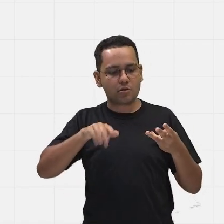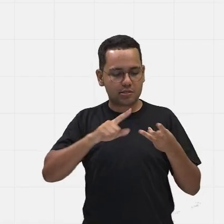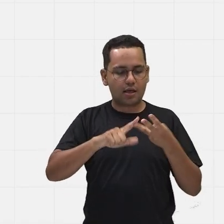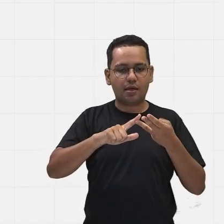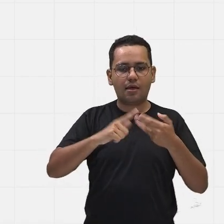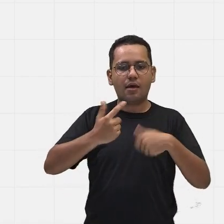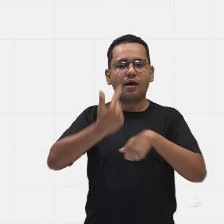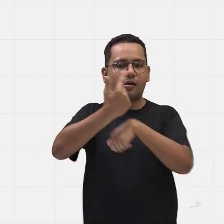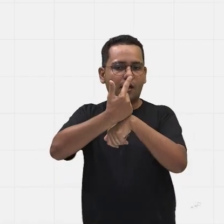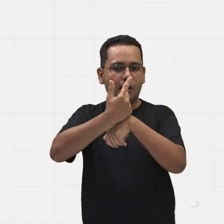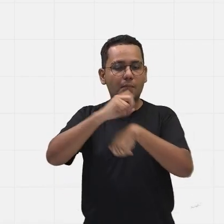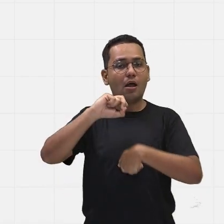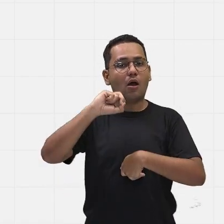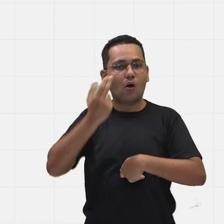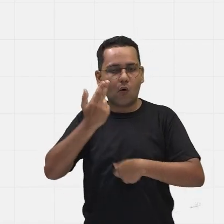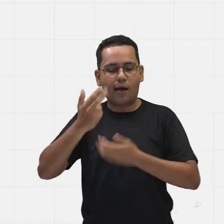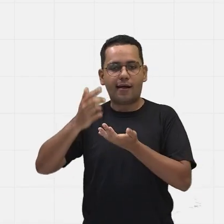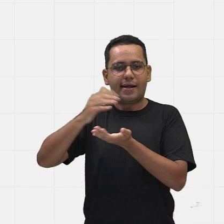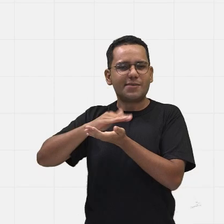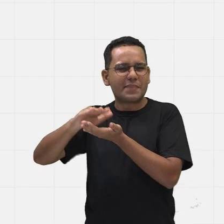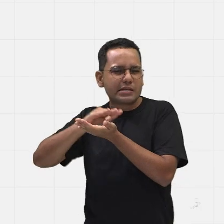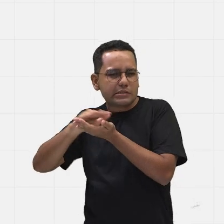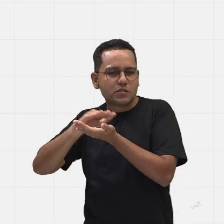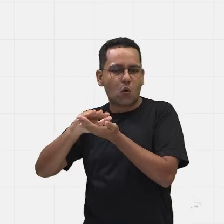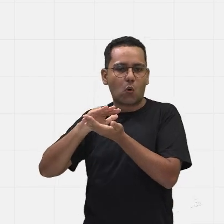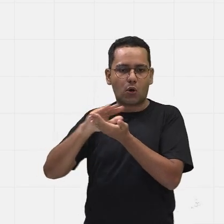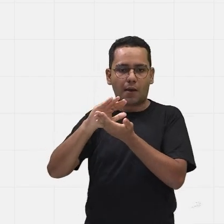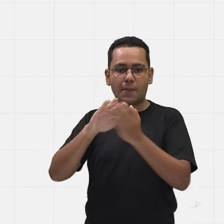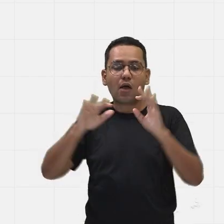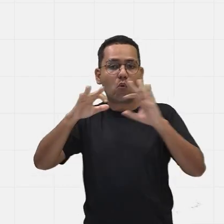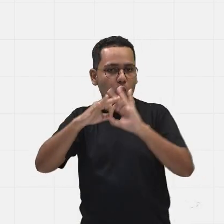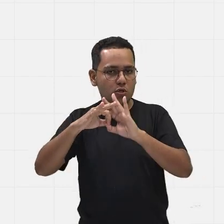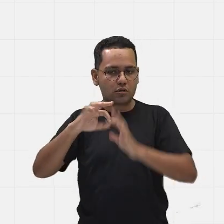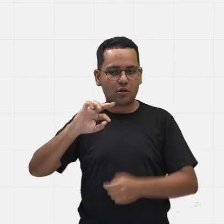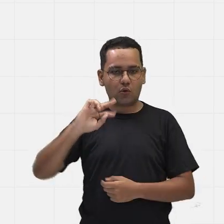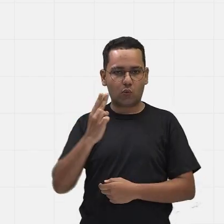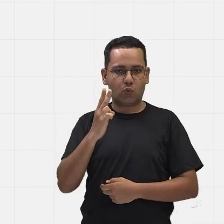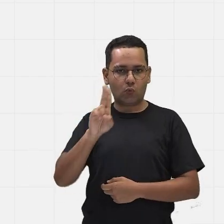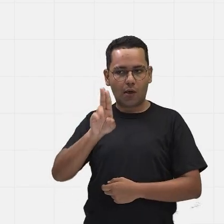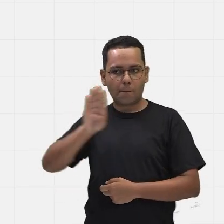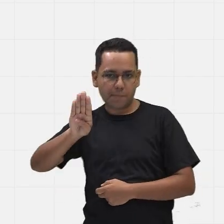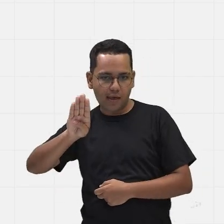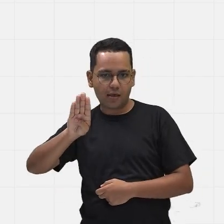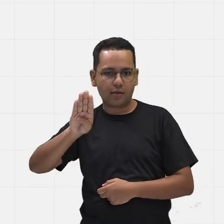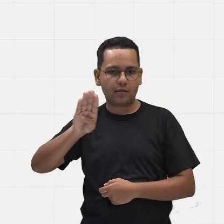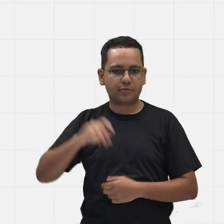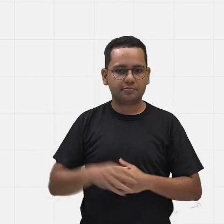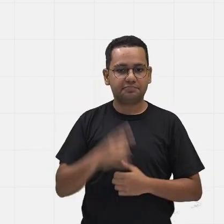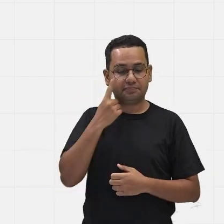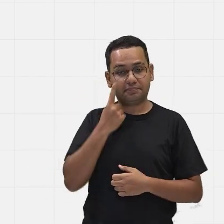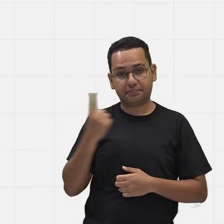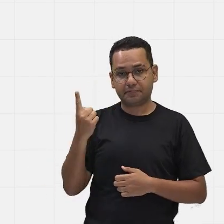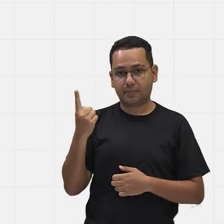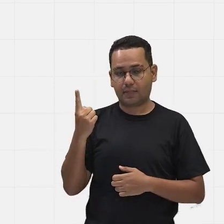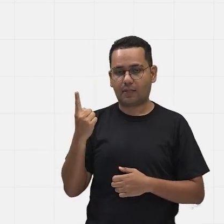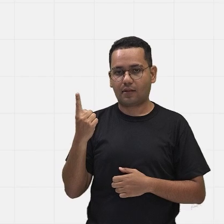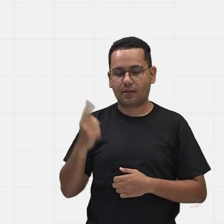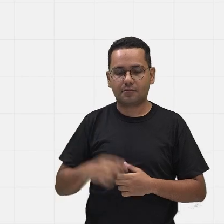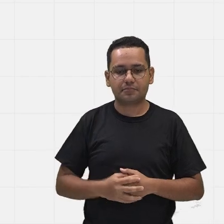se houver na hub, tudo na hub USB. Se houver impressora na sala, ela também vai ser conectada na hub USB.